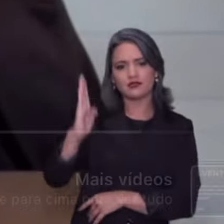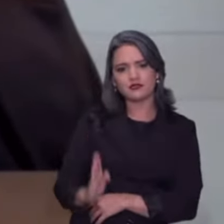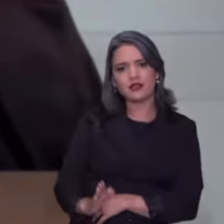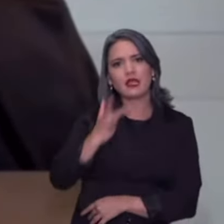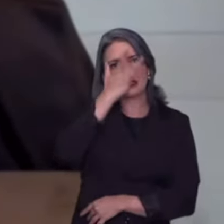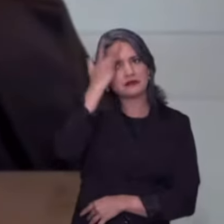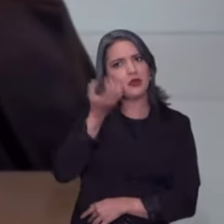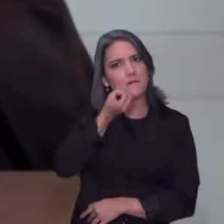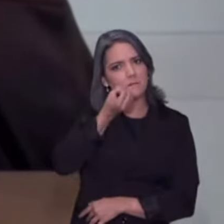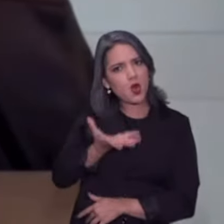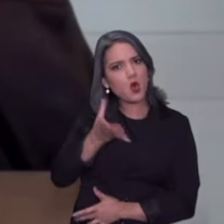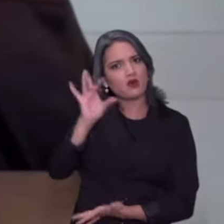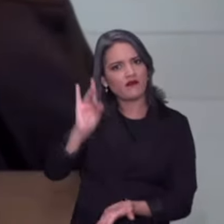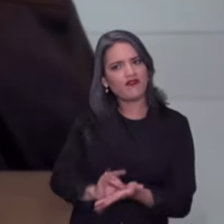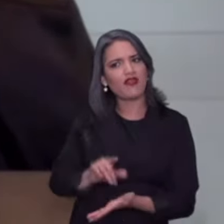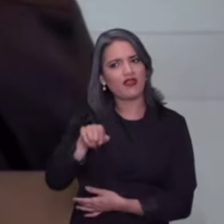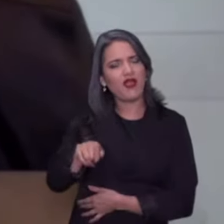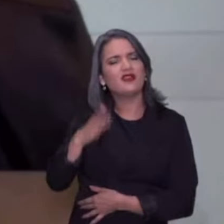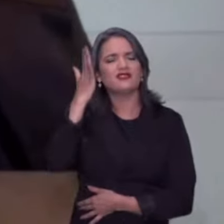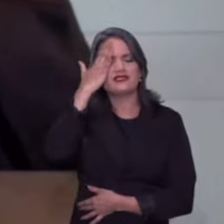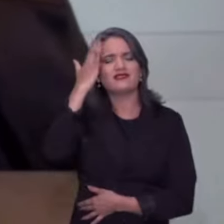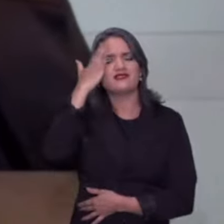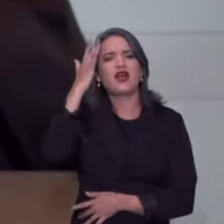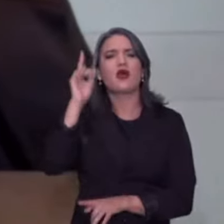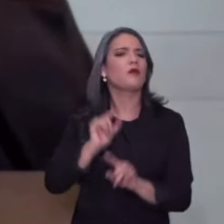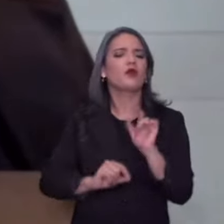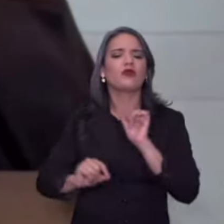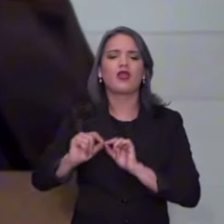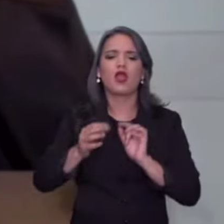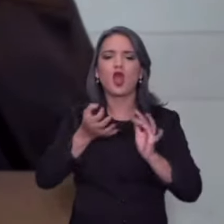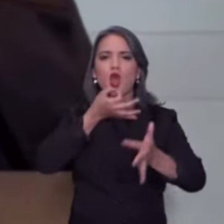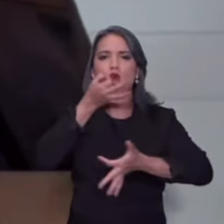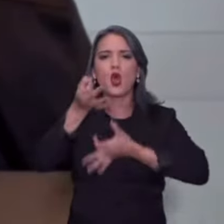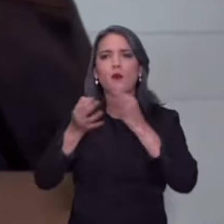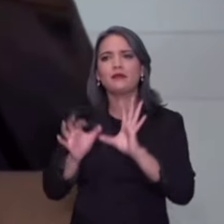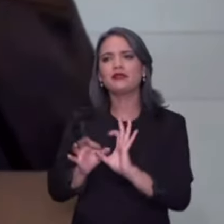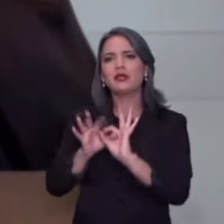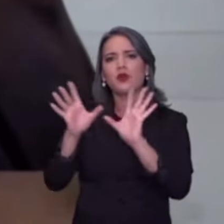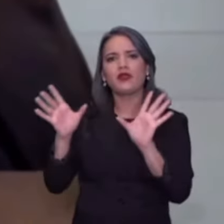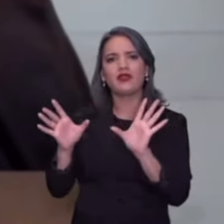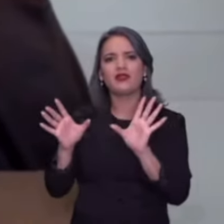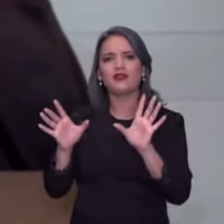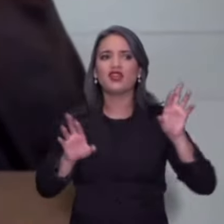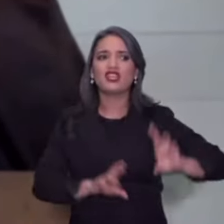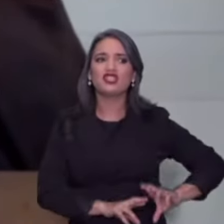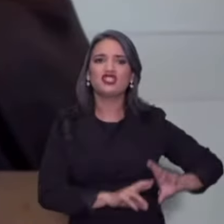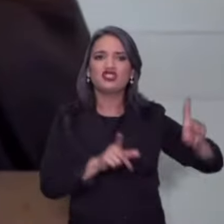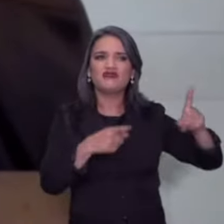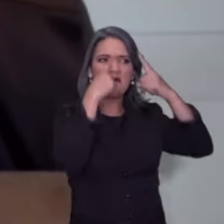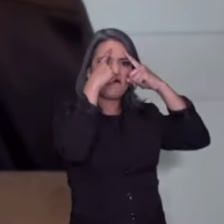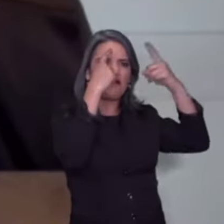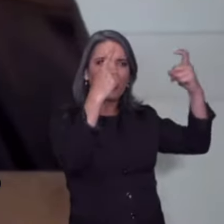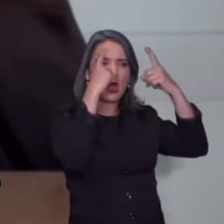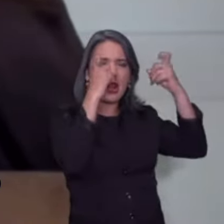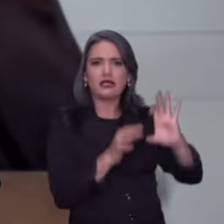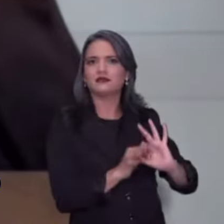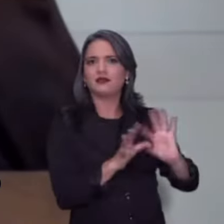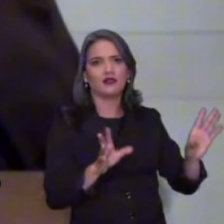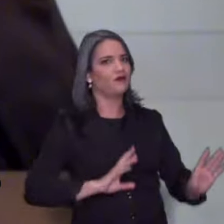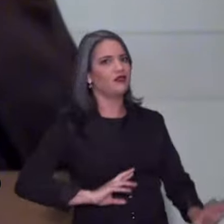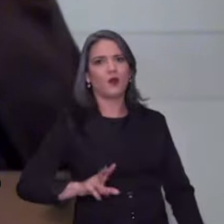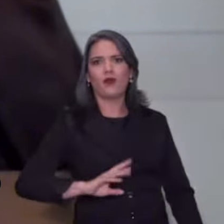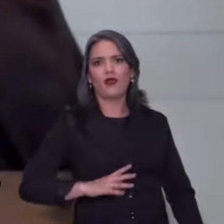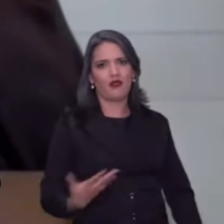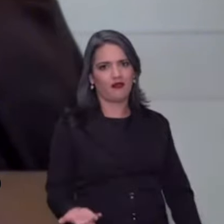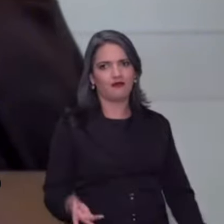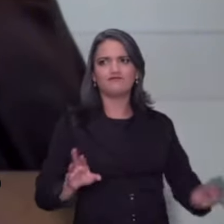bem, sabem que liberdade de expressão não é liberdade de agressão. Sabem que liberdade de expressão não é liberdade